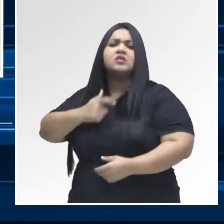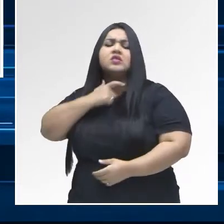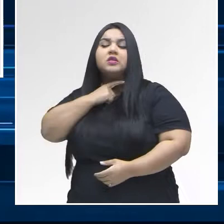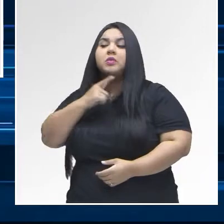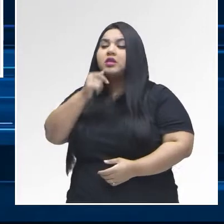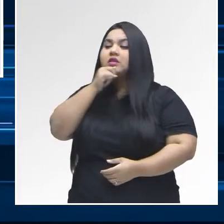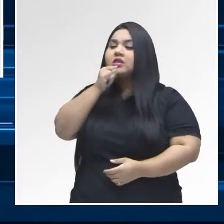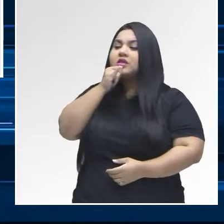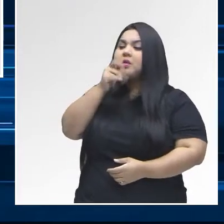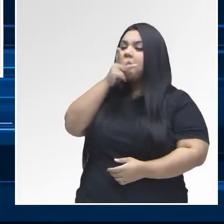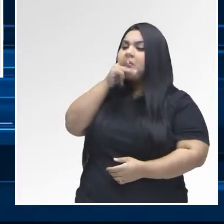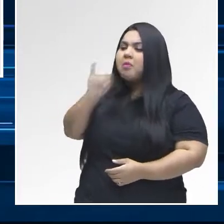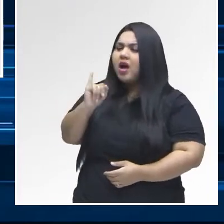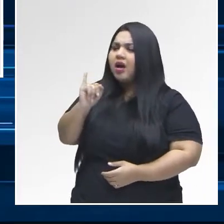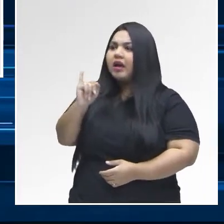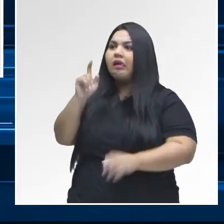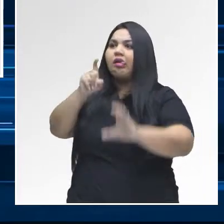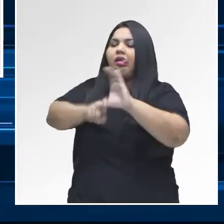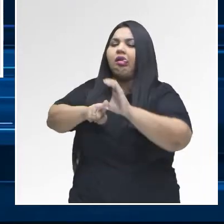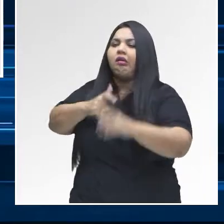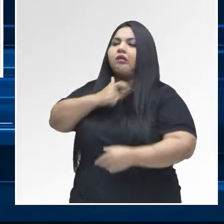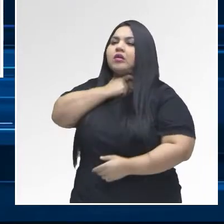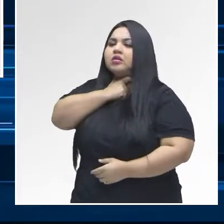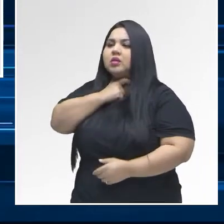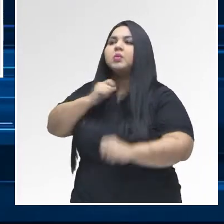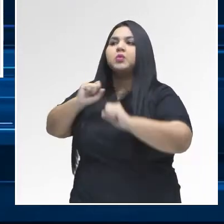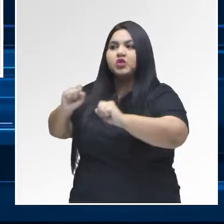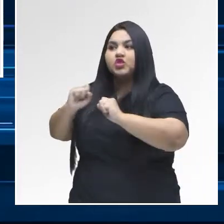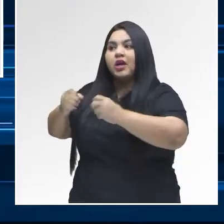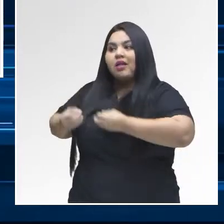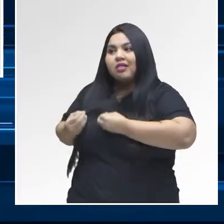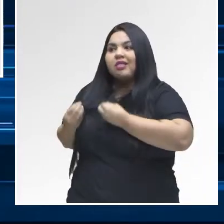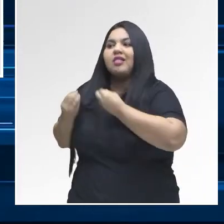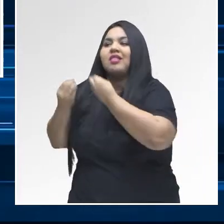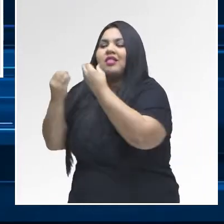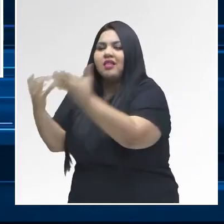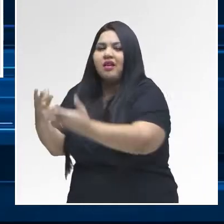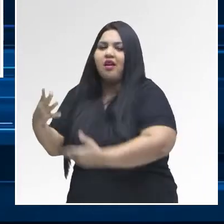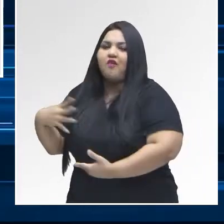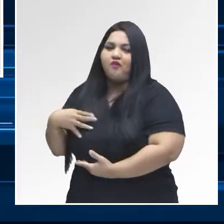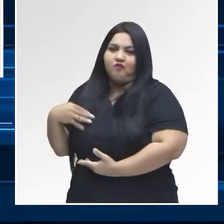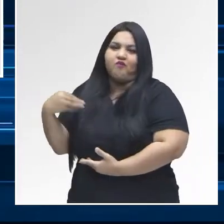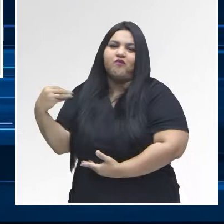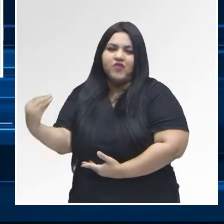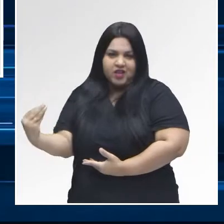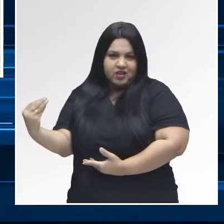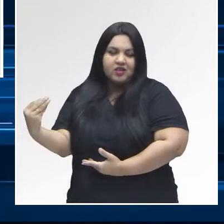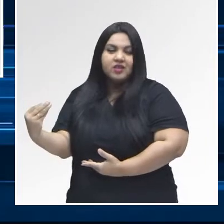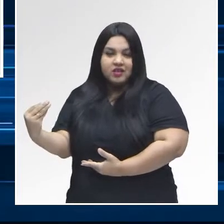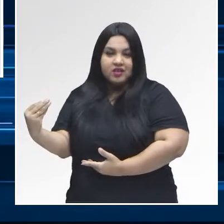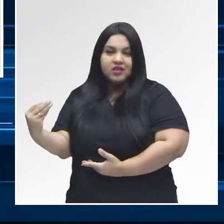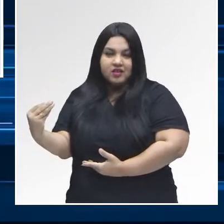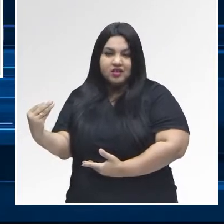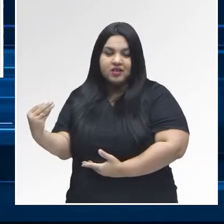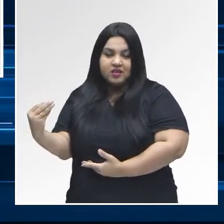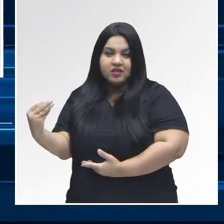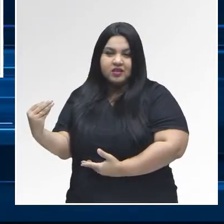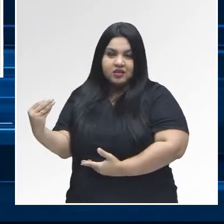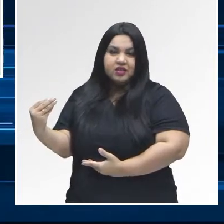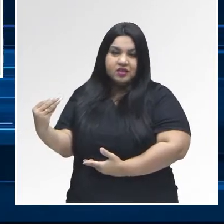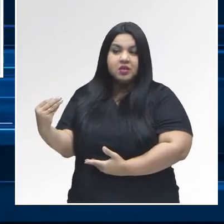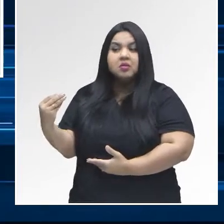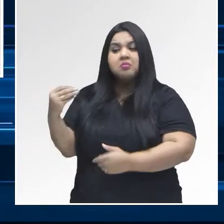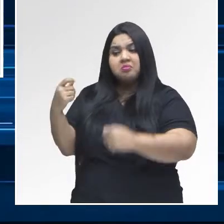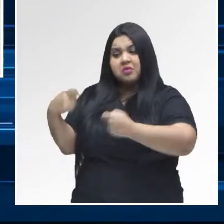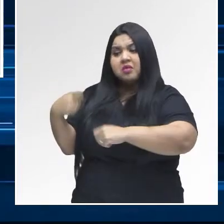grande dívida com alguém, ele poderia penhorar você, tá? Como forma ali de garantir que ele iria pagar. Então, ele teria que pagar